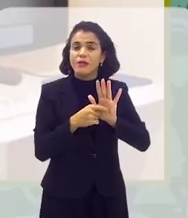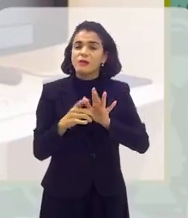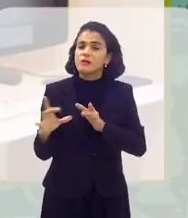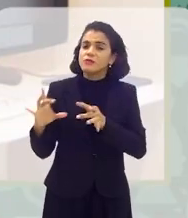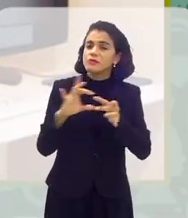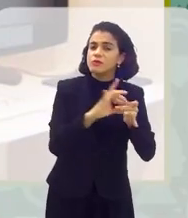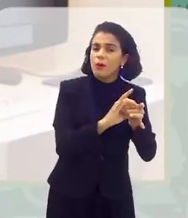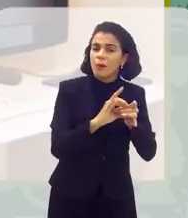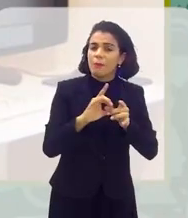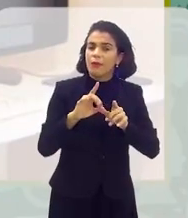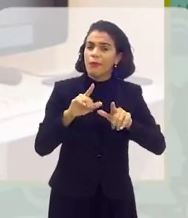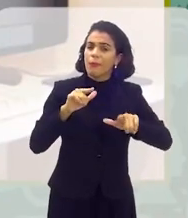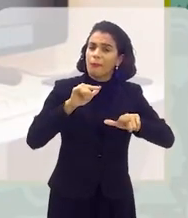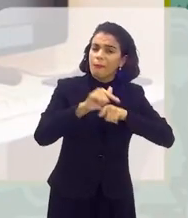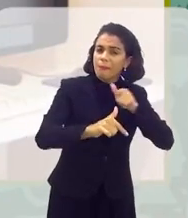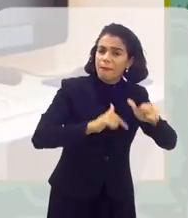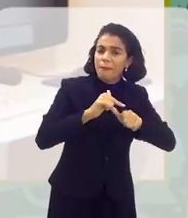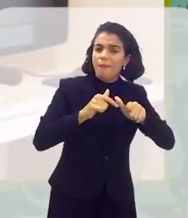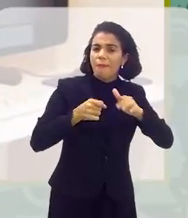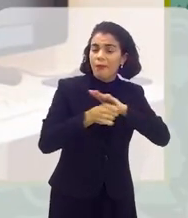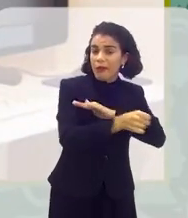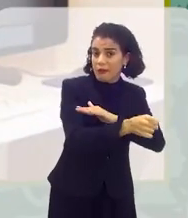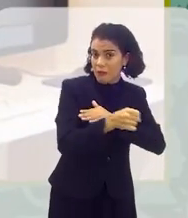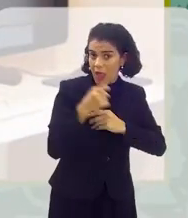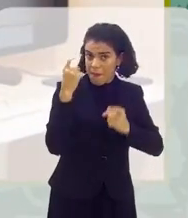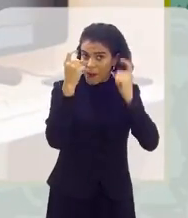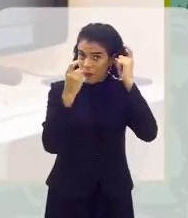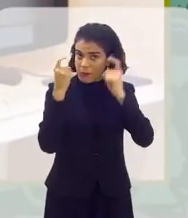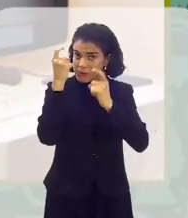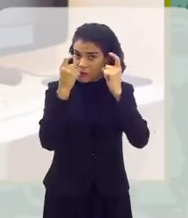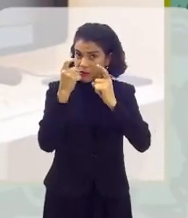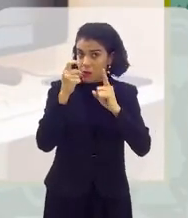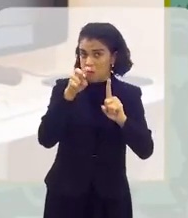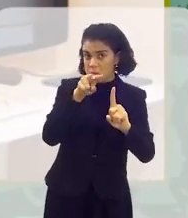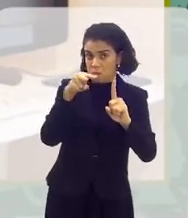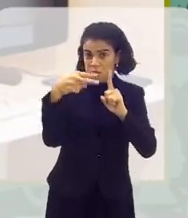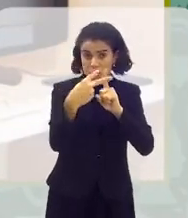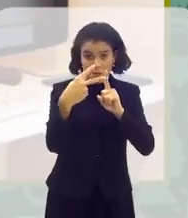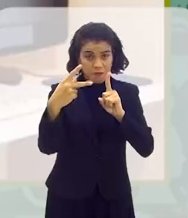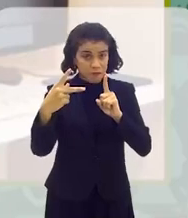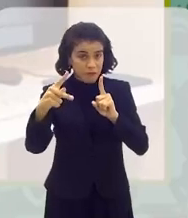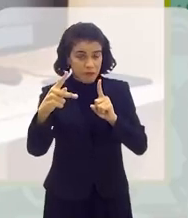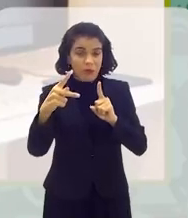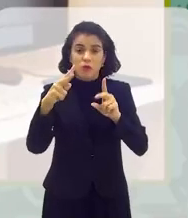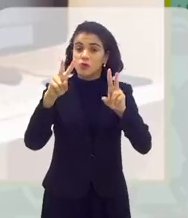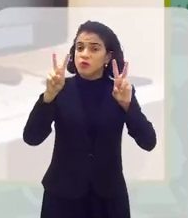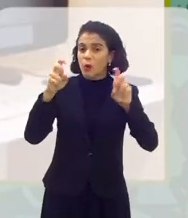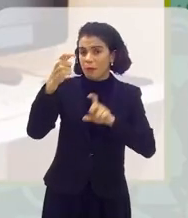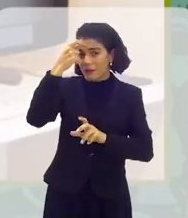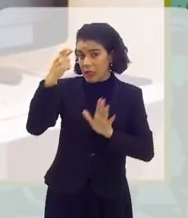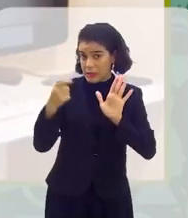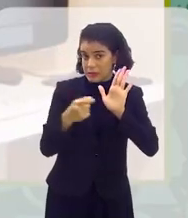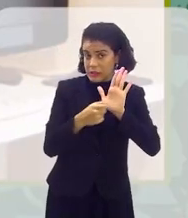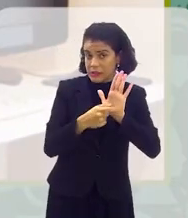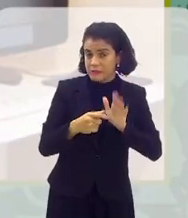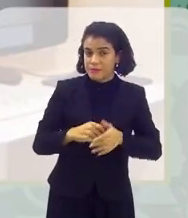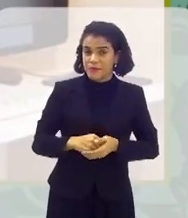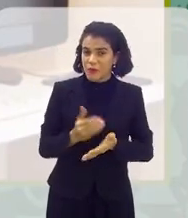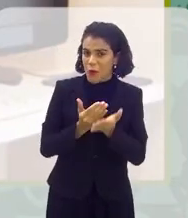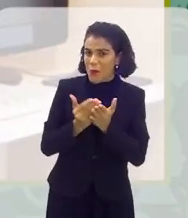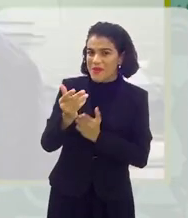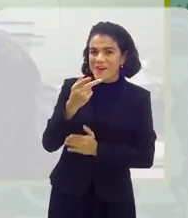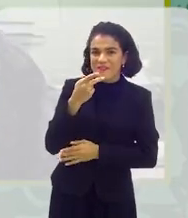em relação ao mercado de trabalho é realmente uma preocupação na visão do senhor a chegada da Inteligência Artificial